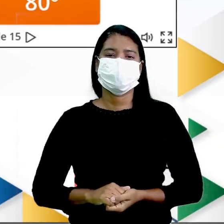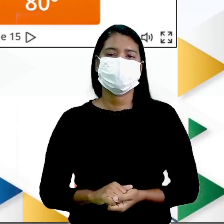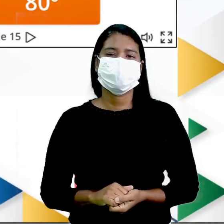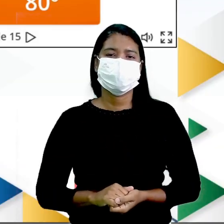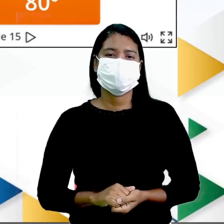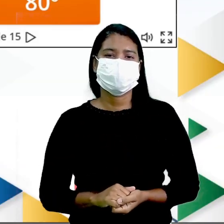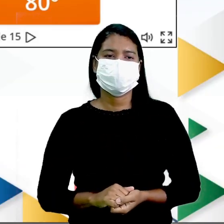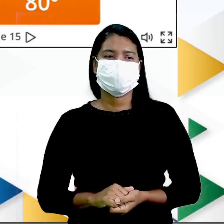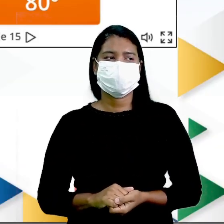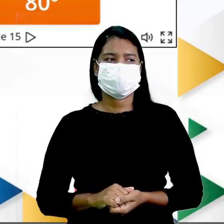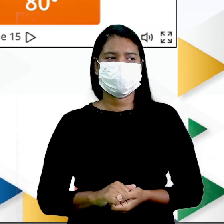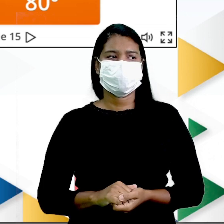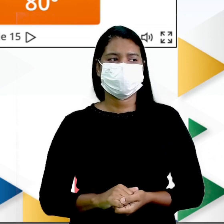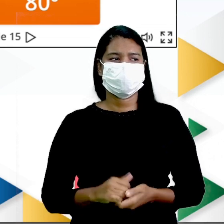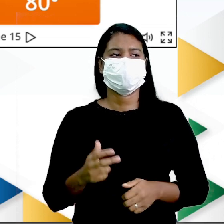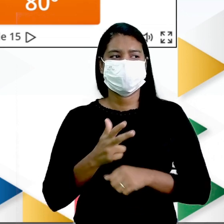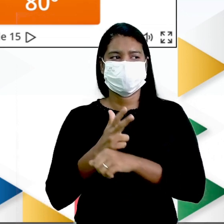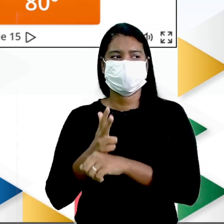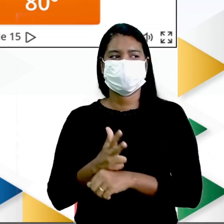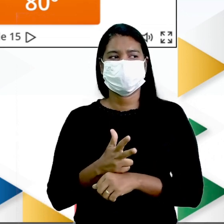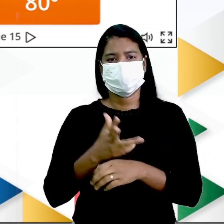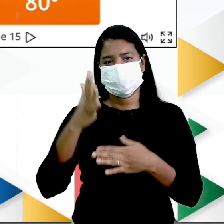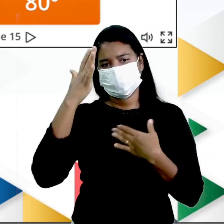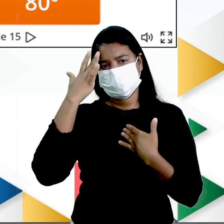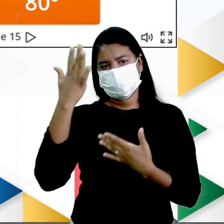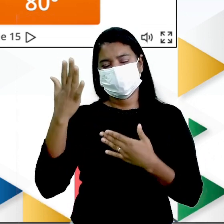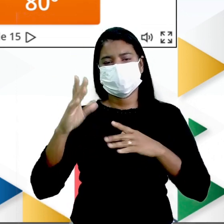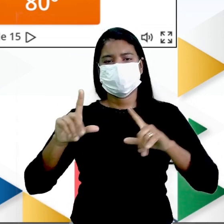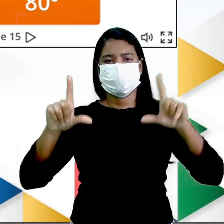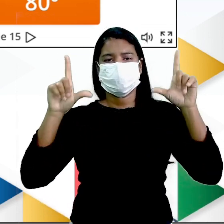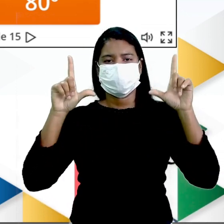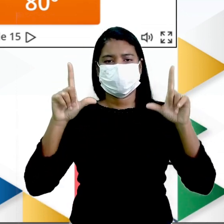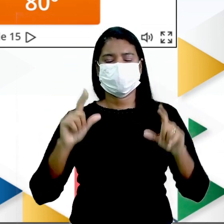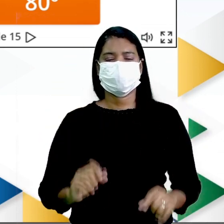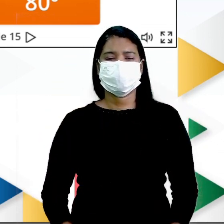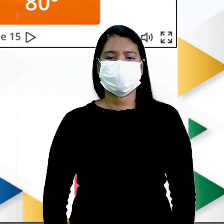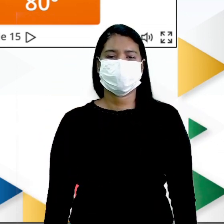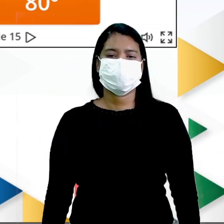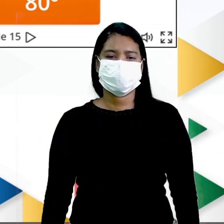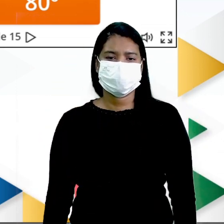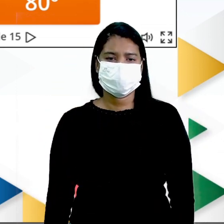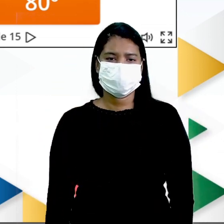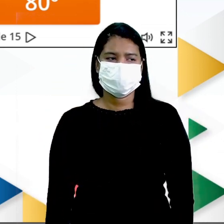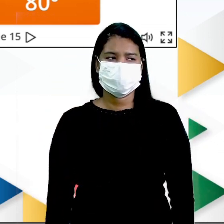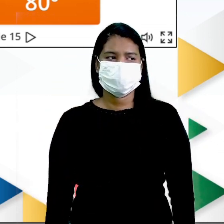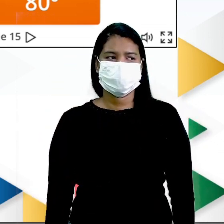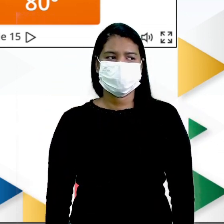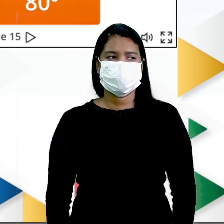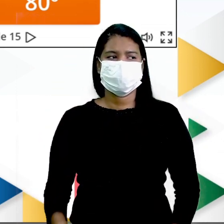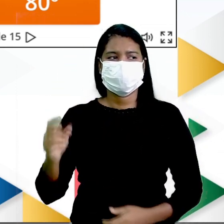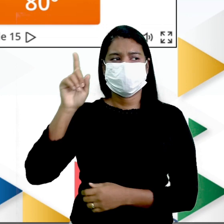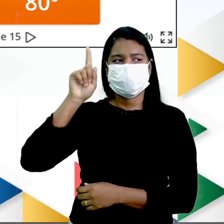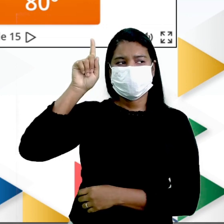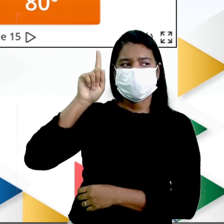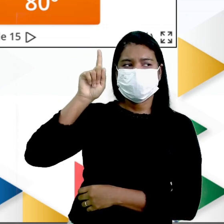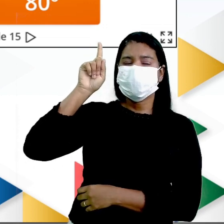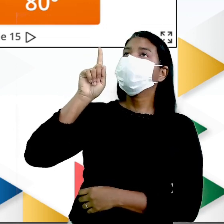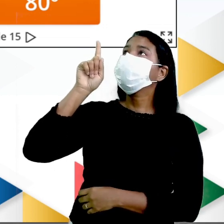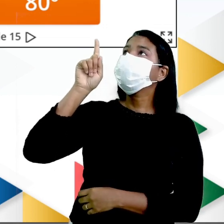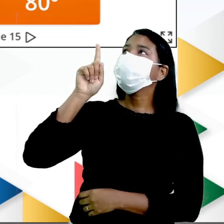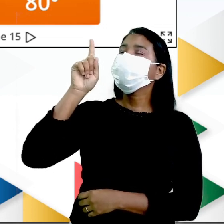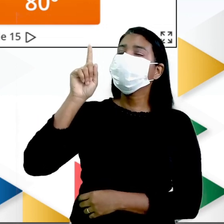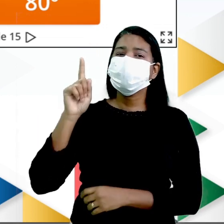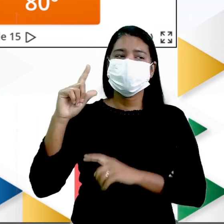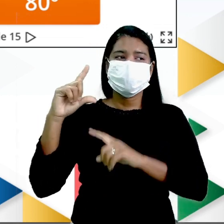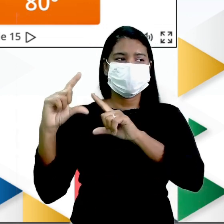Manuel. Obrigado aí, ó. Manuel já trouxe para você o slide completaço. Trouxe aí para cima a resolução menor do